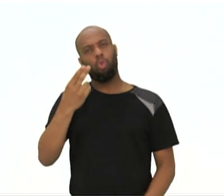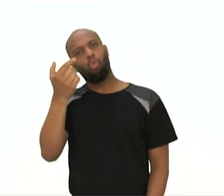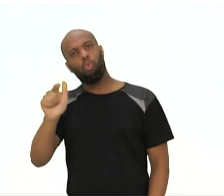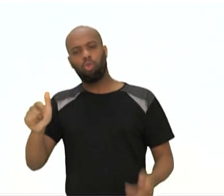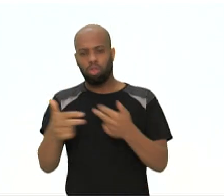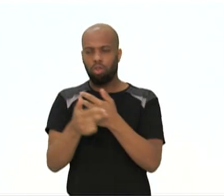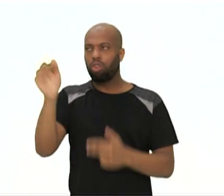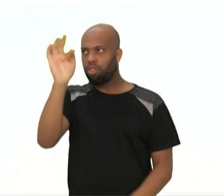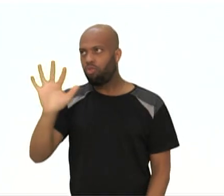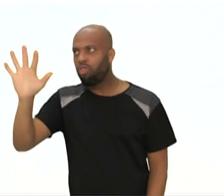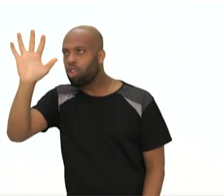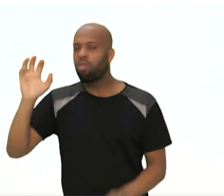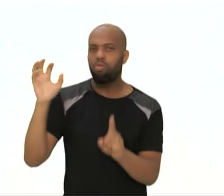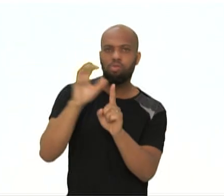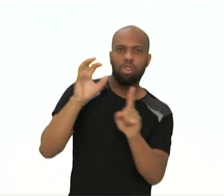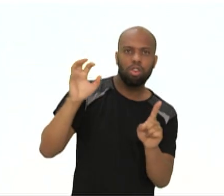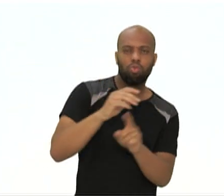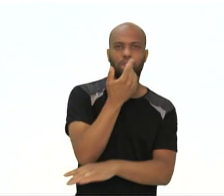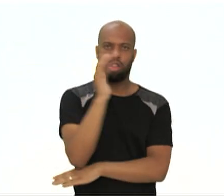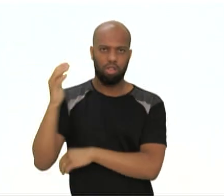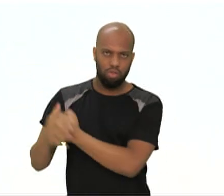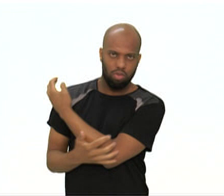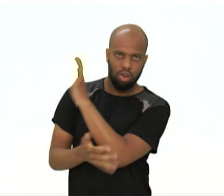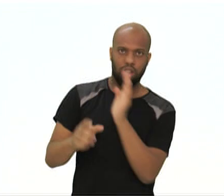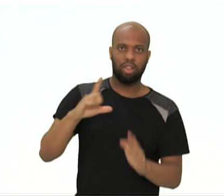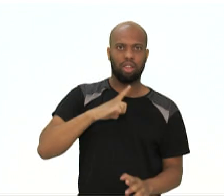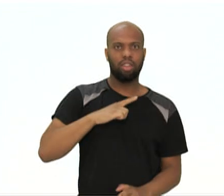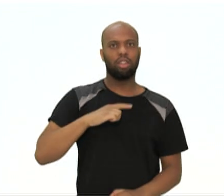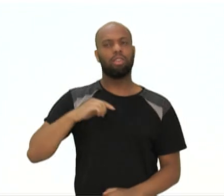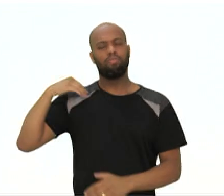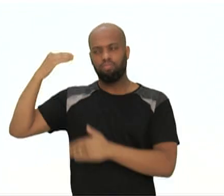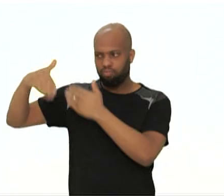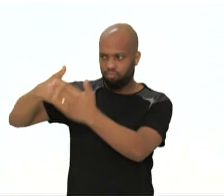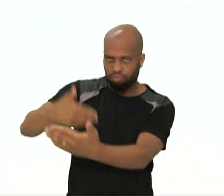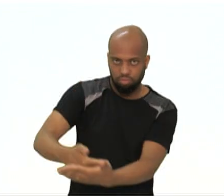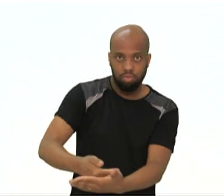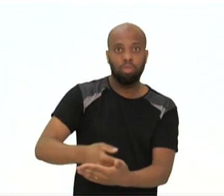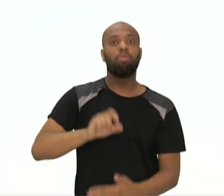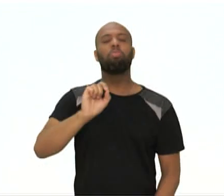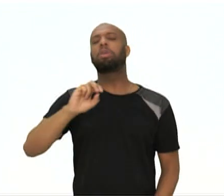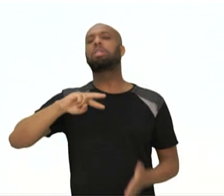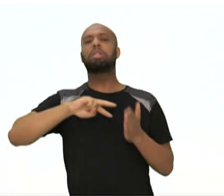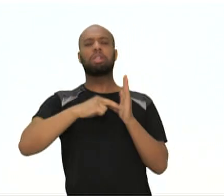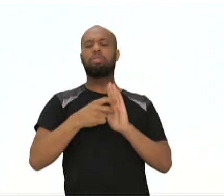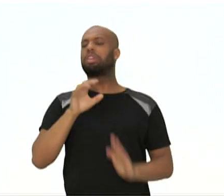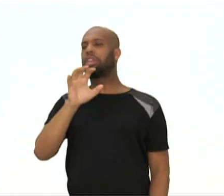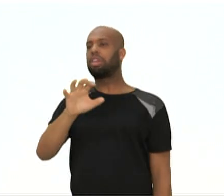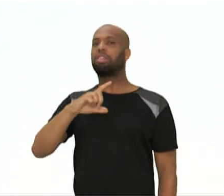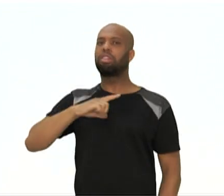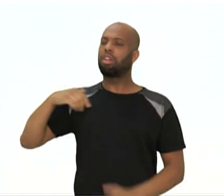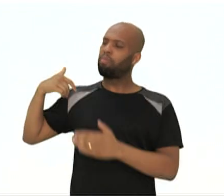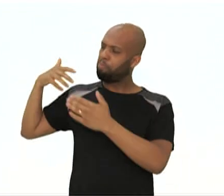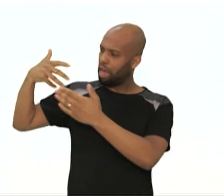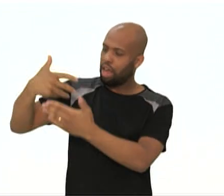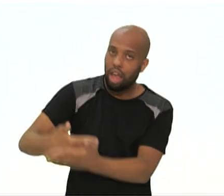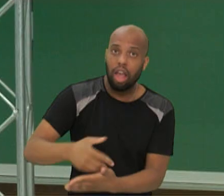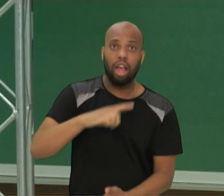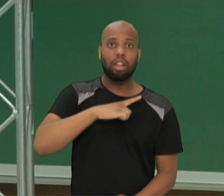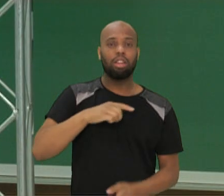outros fenômenos climáticos em relação às médias históricas. Quer dizer o que, estudante? Que, ao longo do